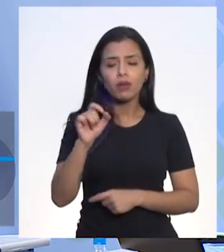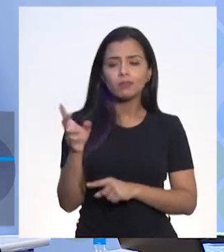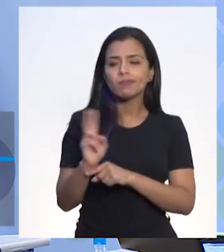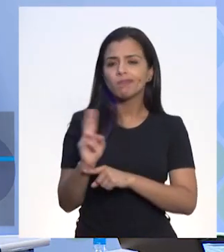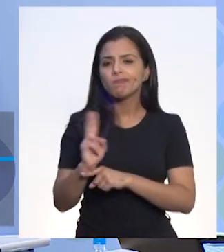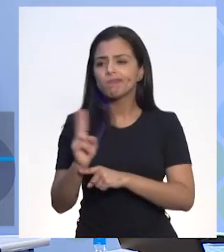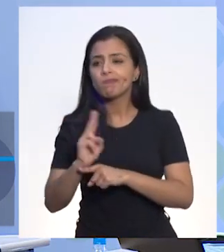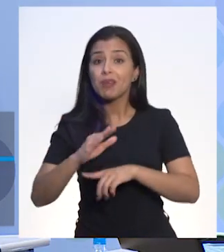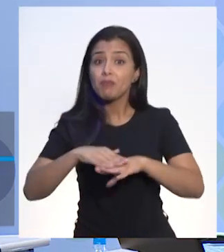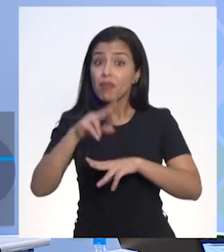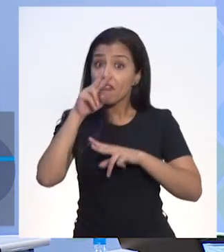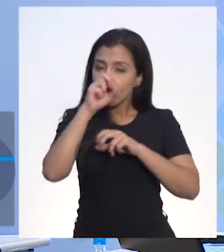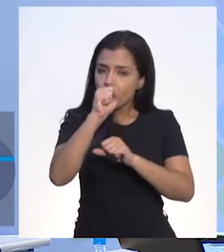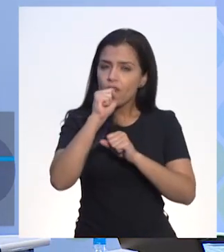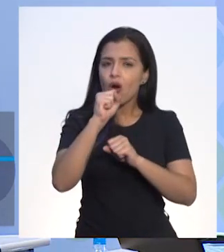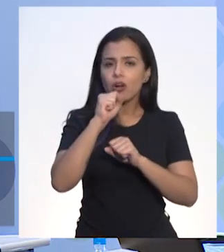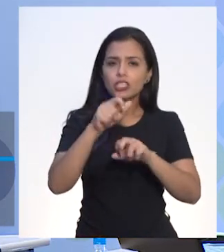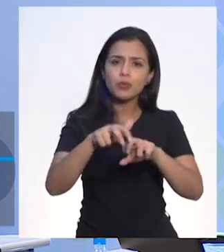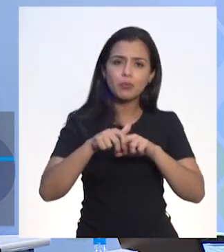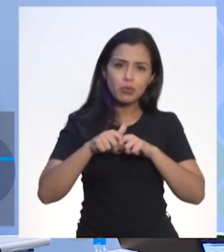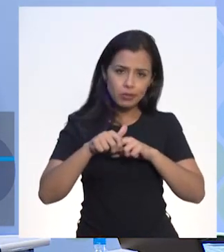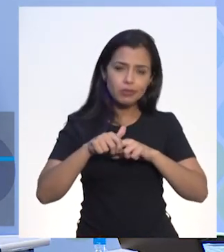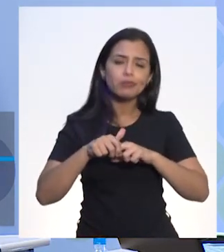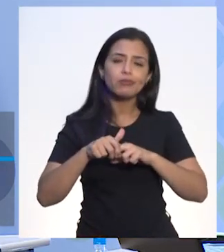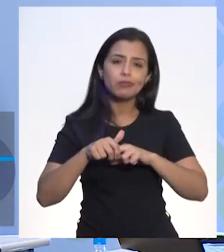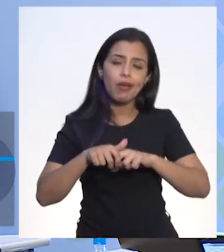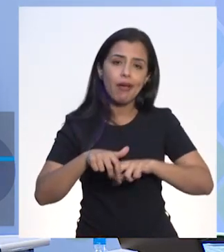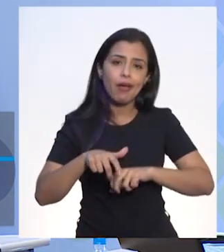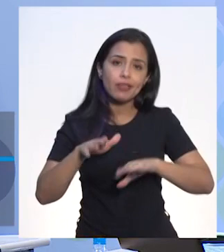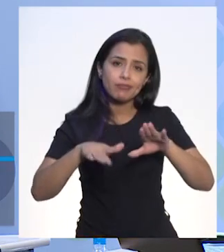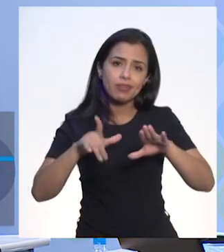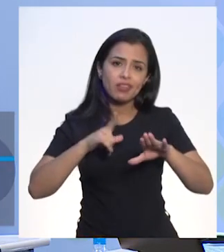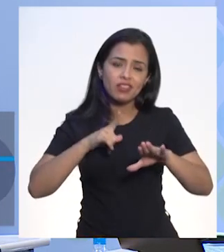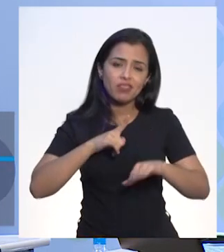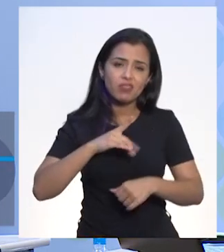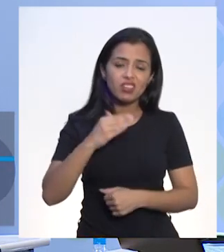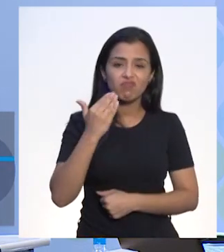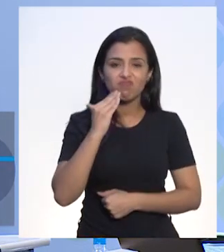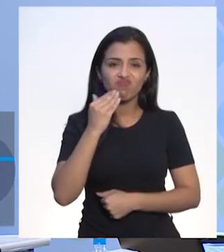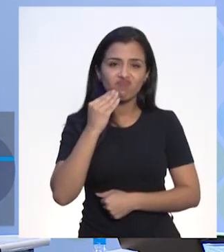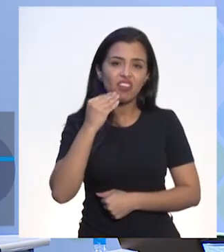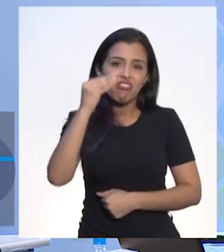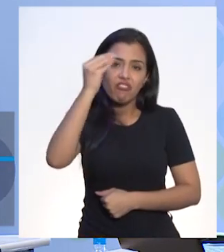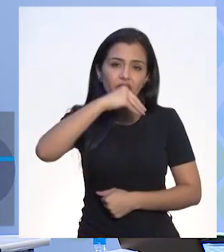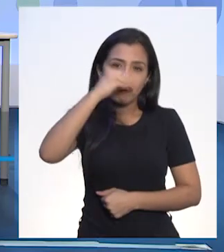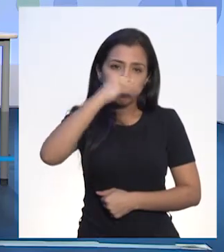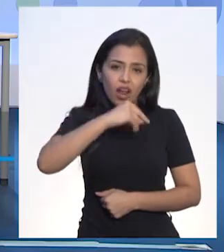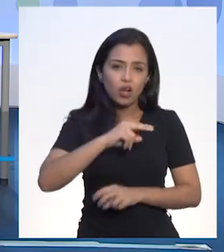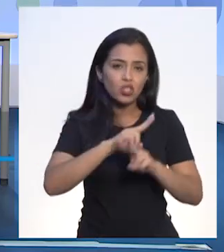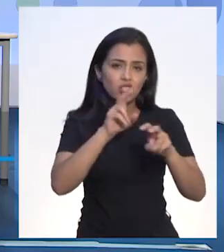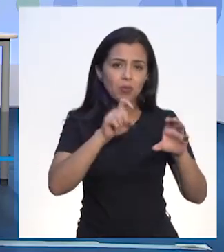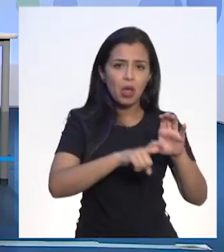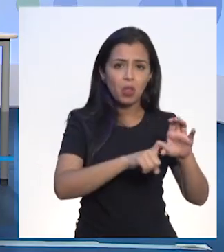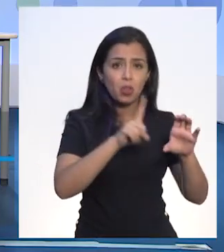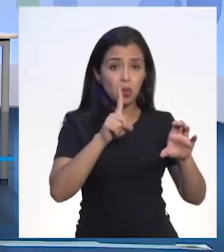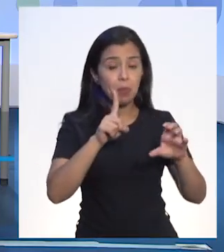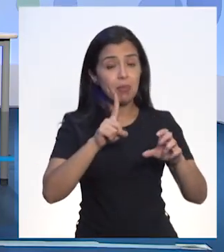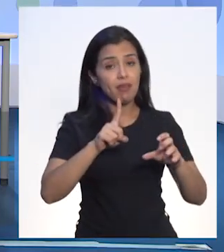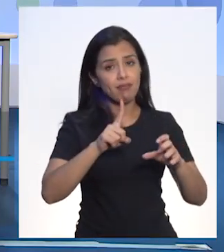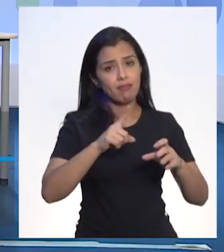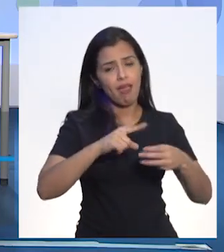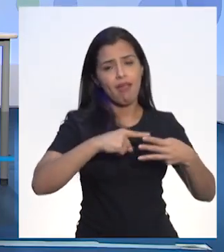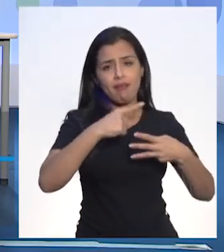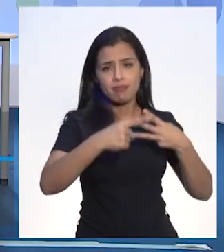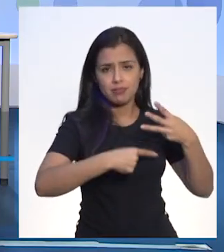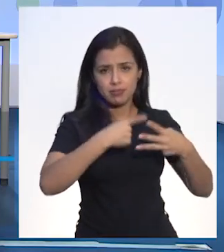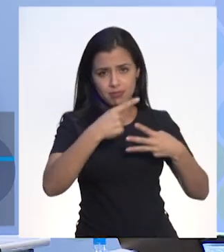fiscalização mais forte. Por isso que a gente acaba tendo essa deficiência nessa questão de autonomia reciclável, no